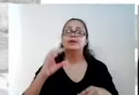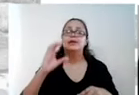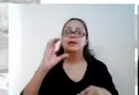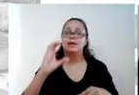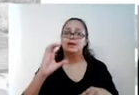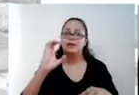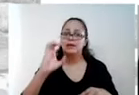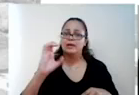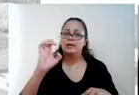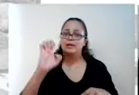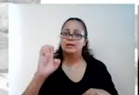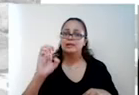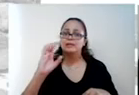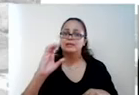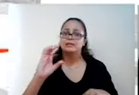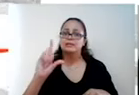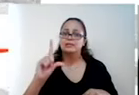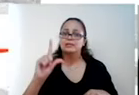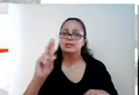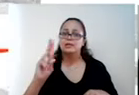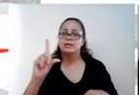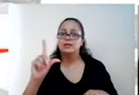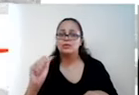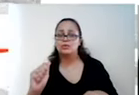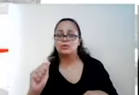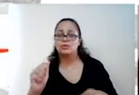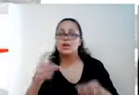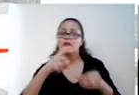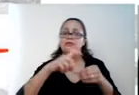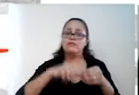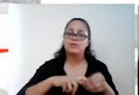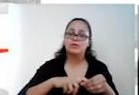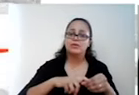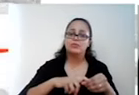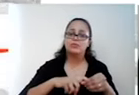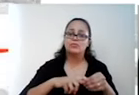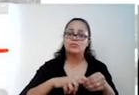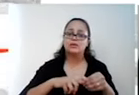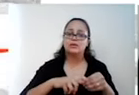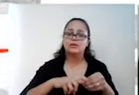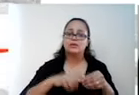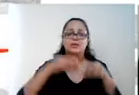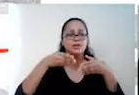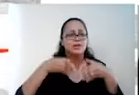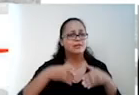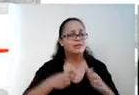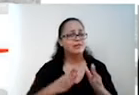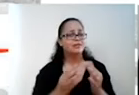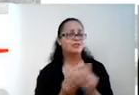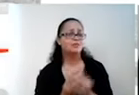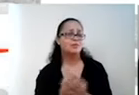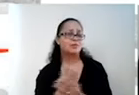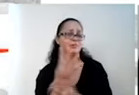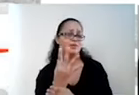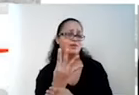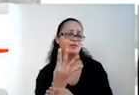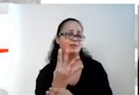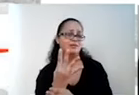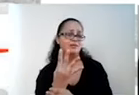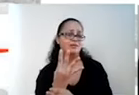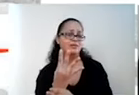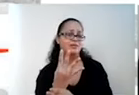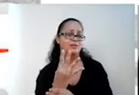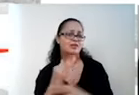sexual feminina e fecunda ela. E aí nasce uma pequena planta sobre o prótalo. E essa planta